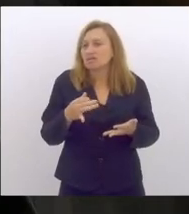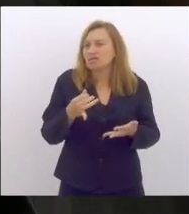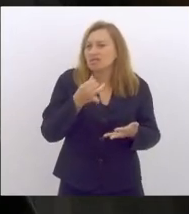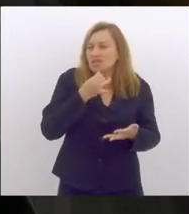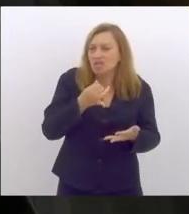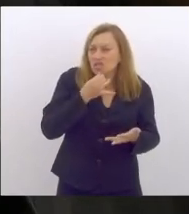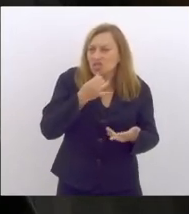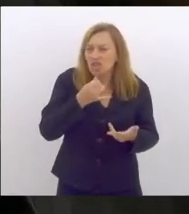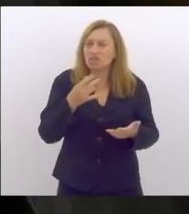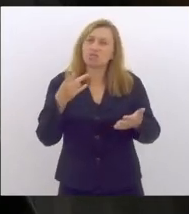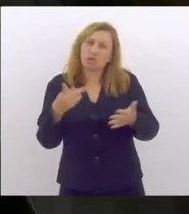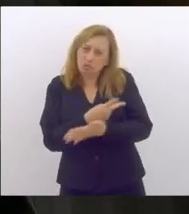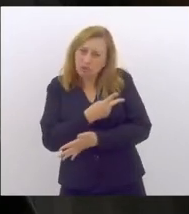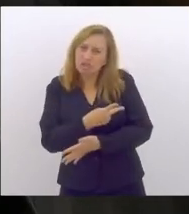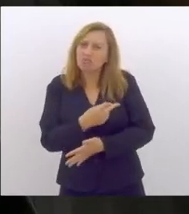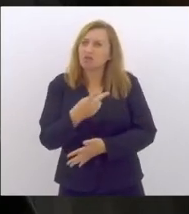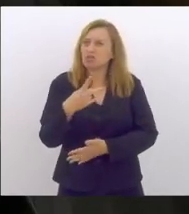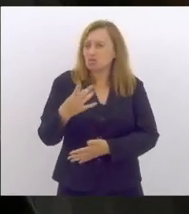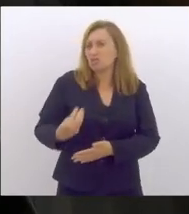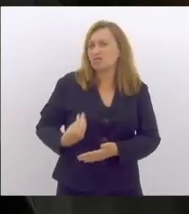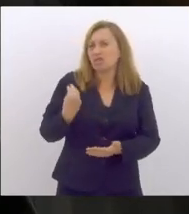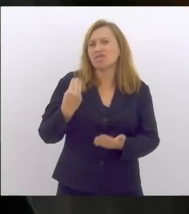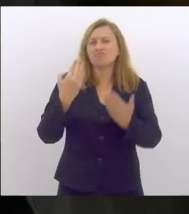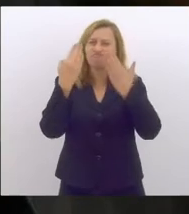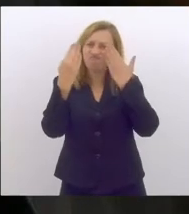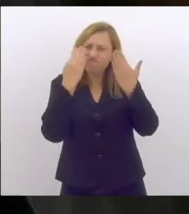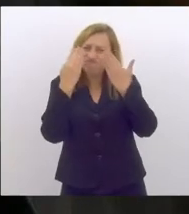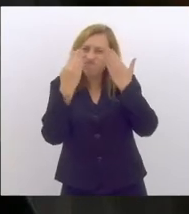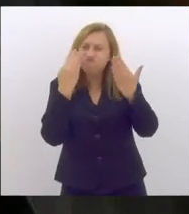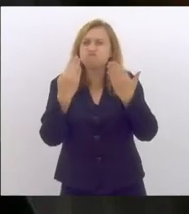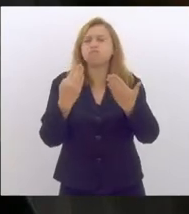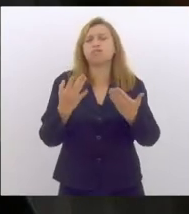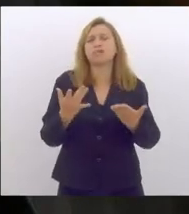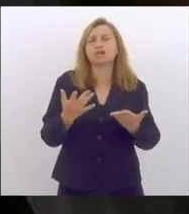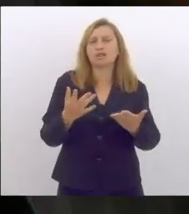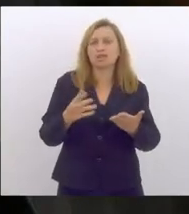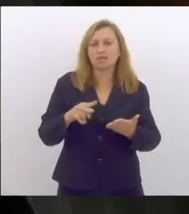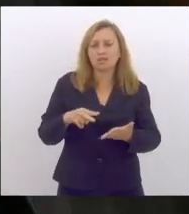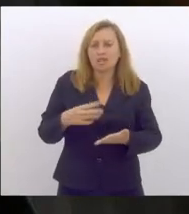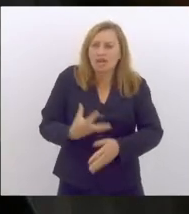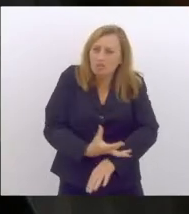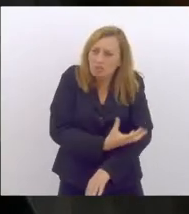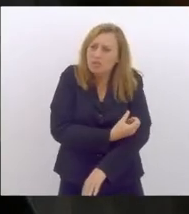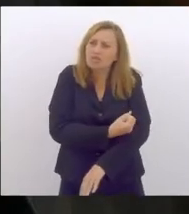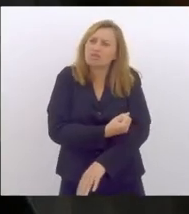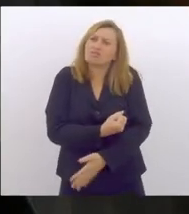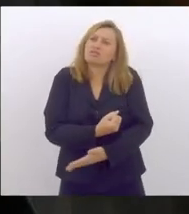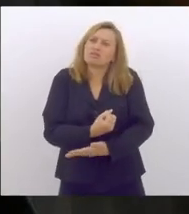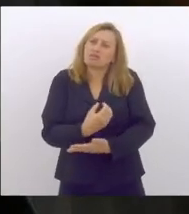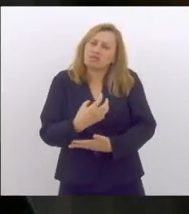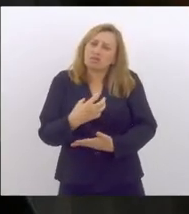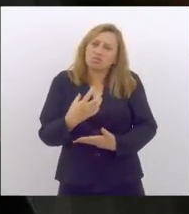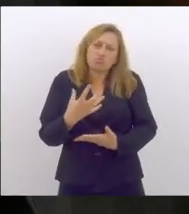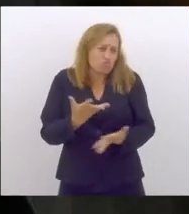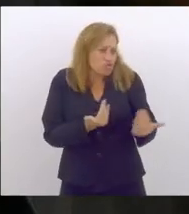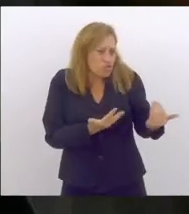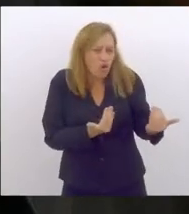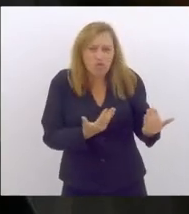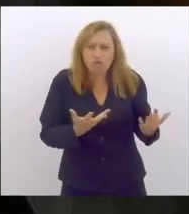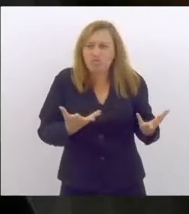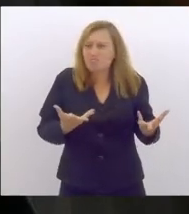faz né terapia para se reequilibrar e emocionalmente um talento jovem